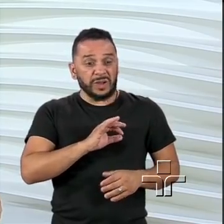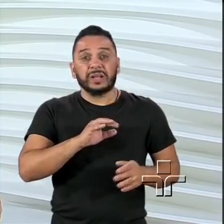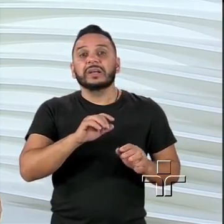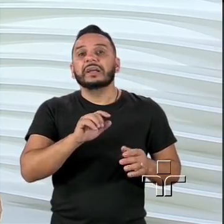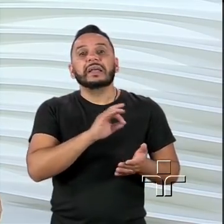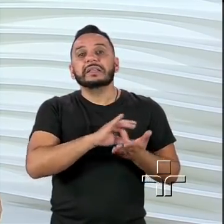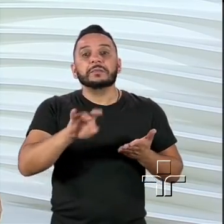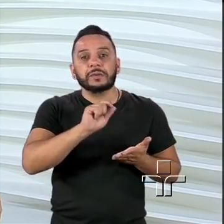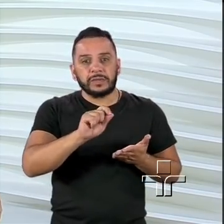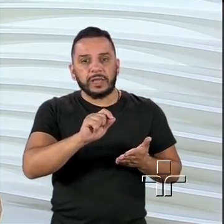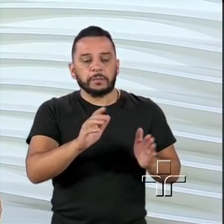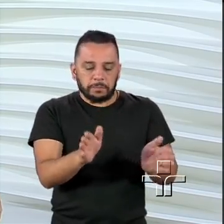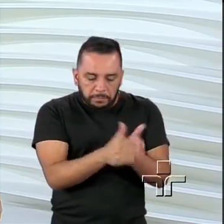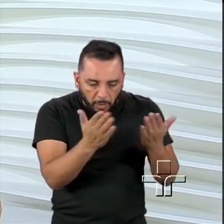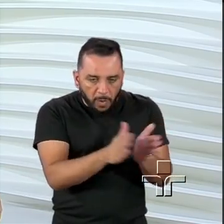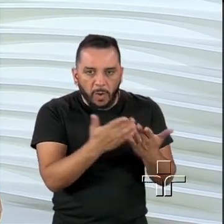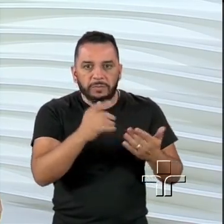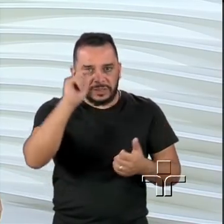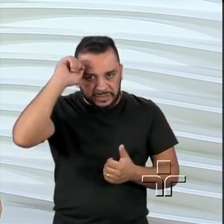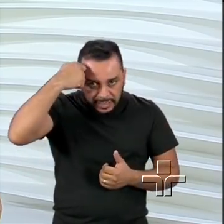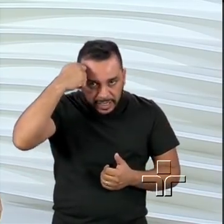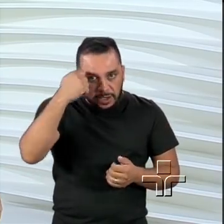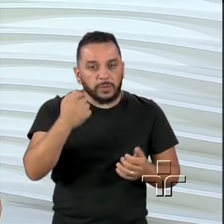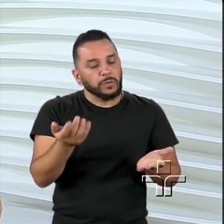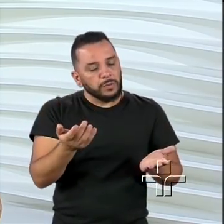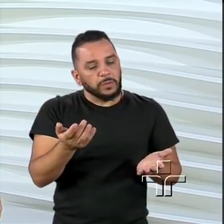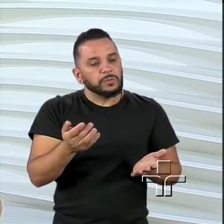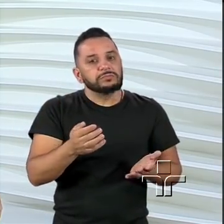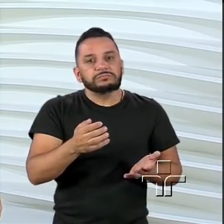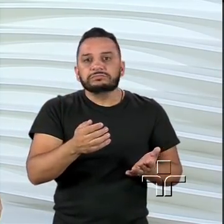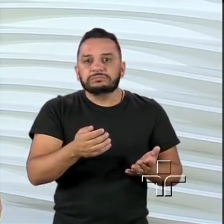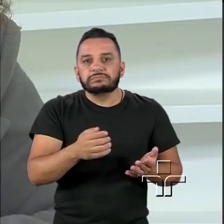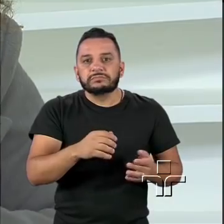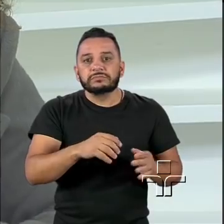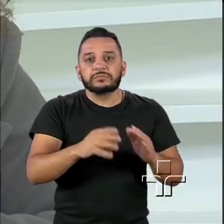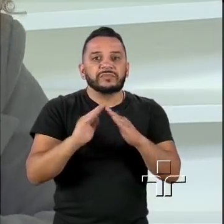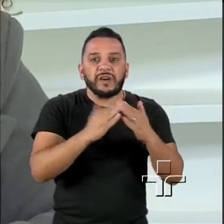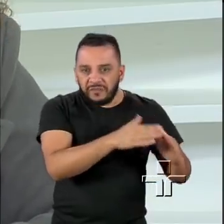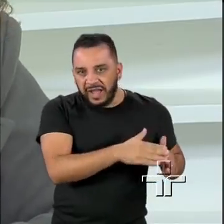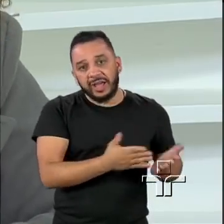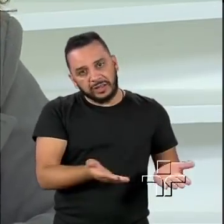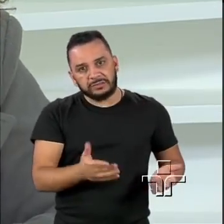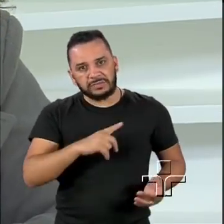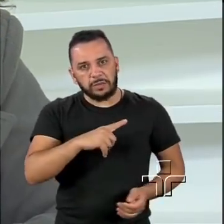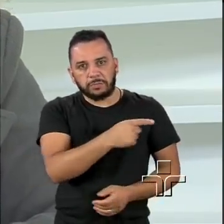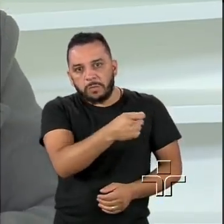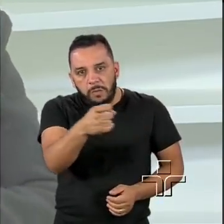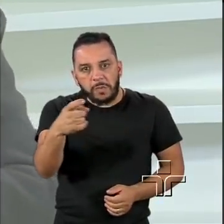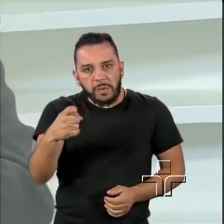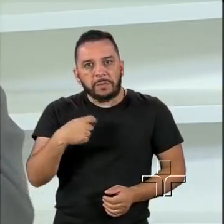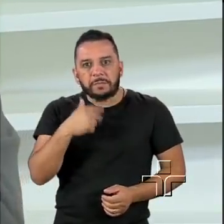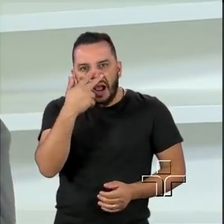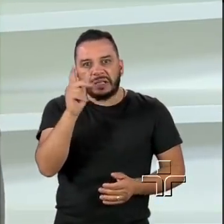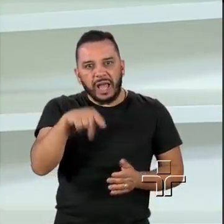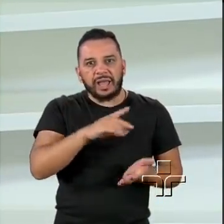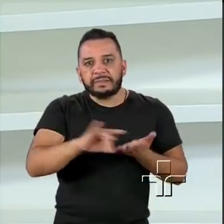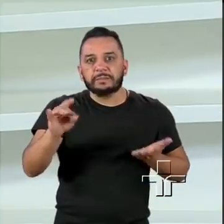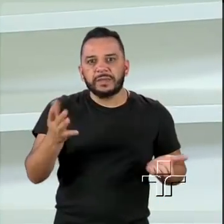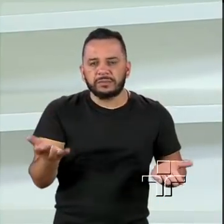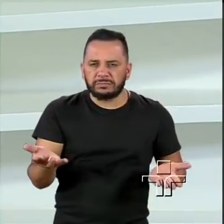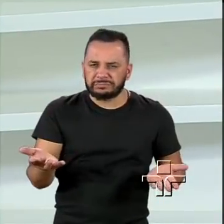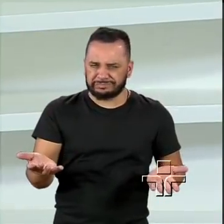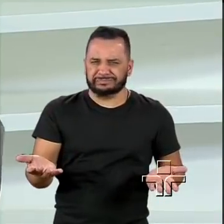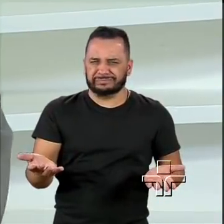periferia, que é 7 em cada 10 dos assassinatos que acontecem no país. Num país